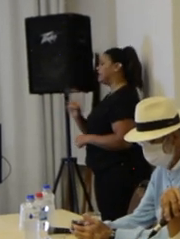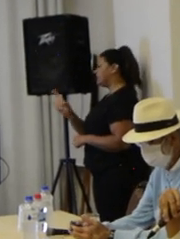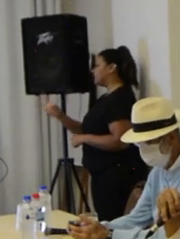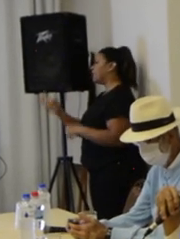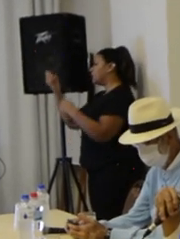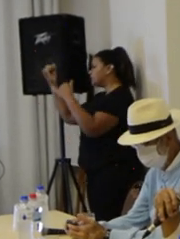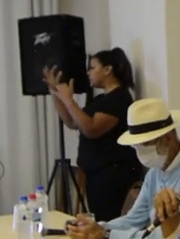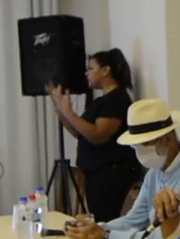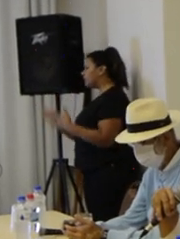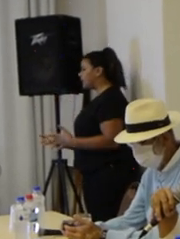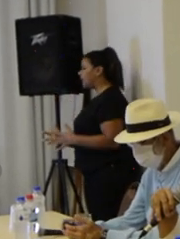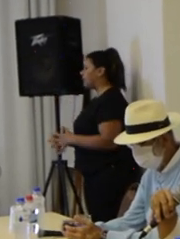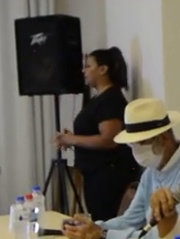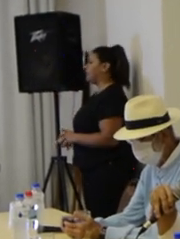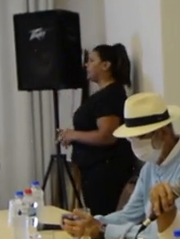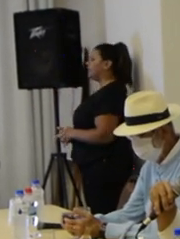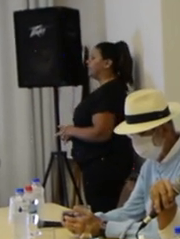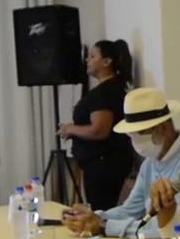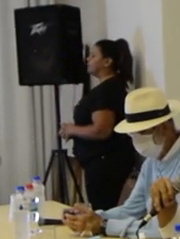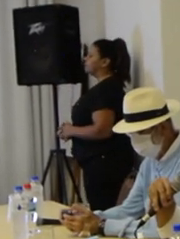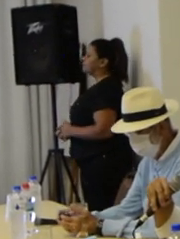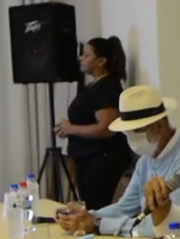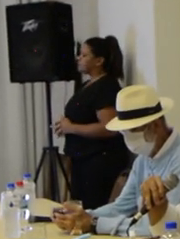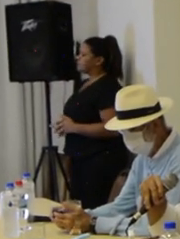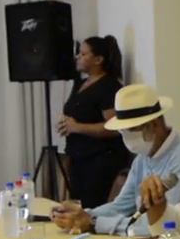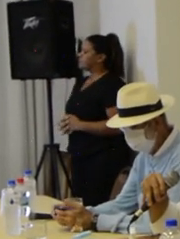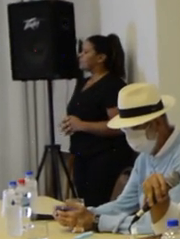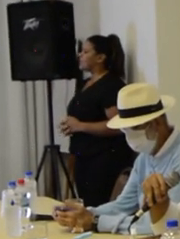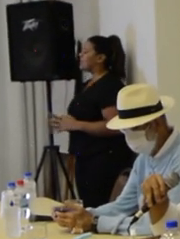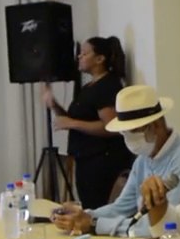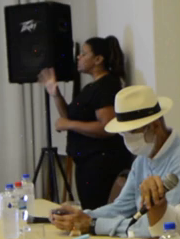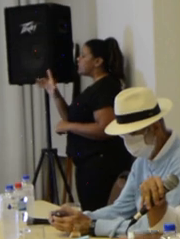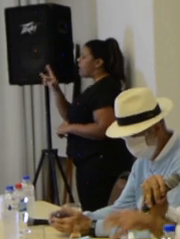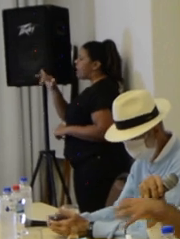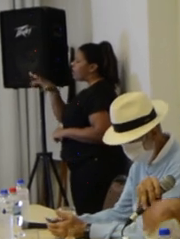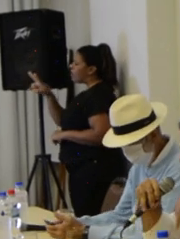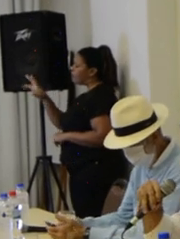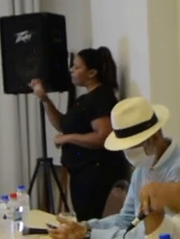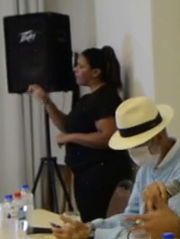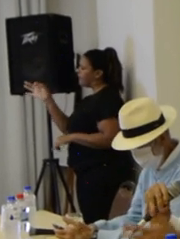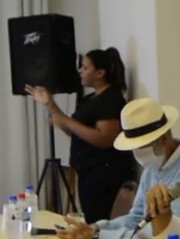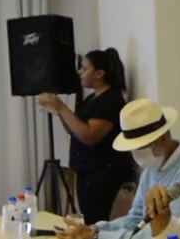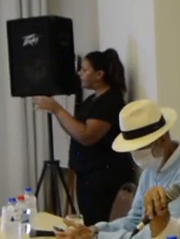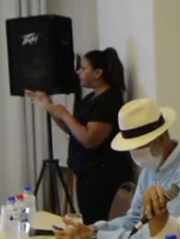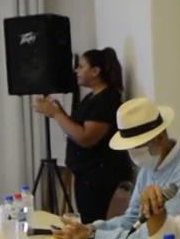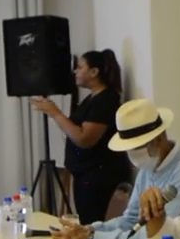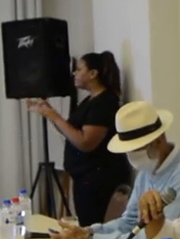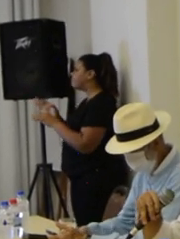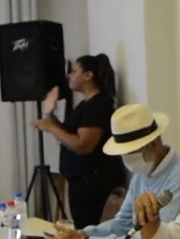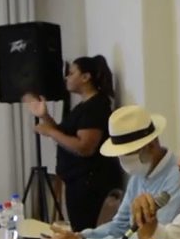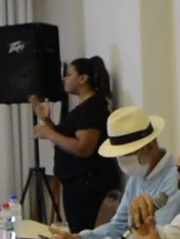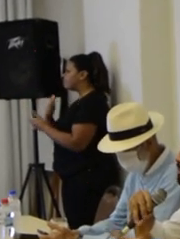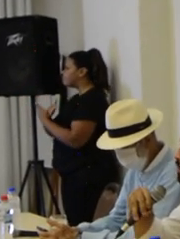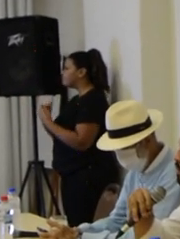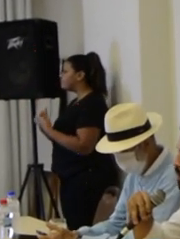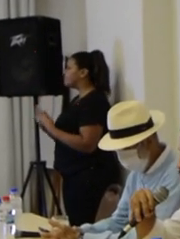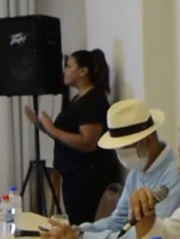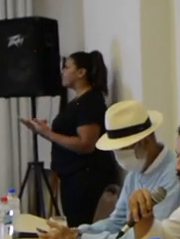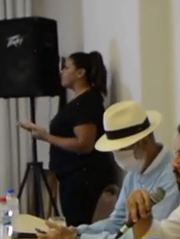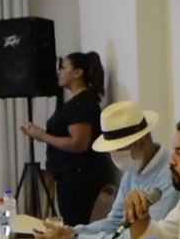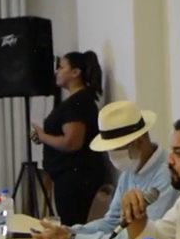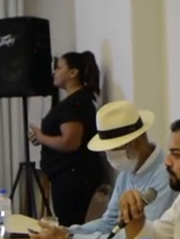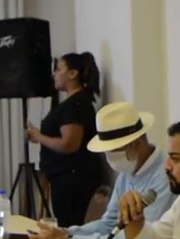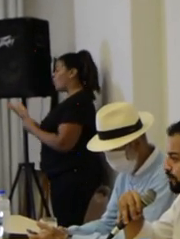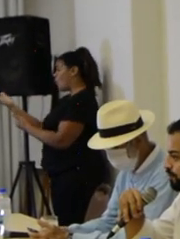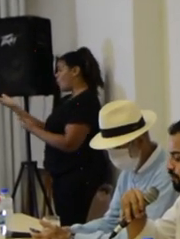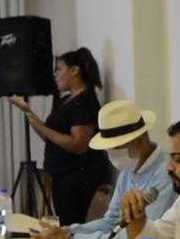gente faz um encerramento de prestação de contas. Então essa live já estava programada, vocês sabem que recentemente a gente recebeu